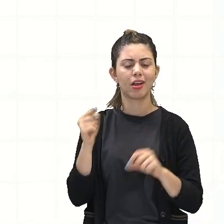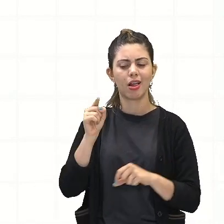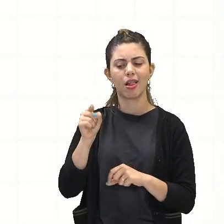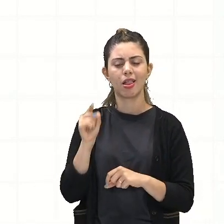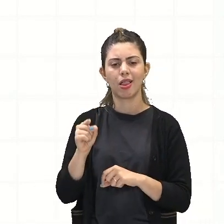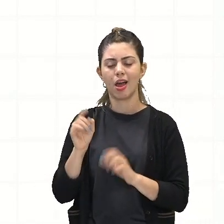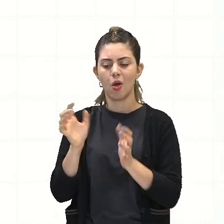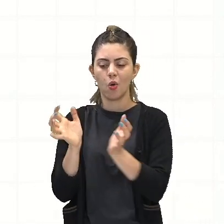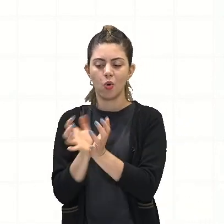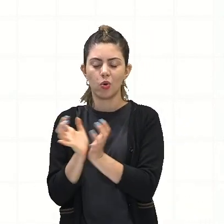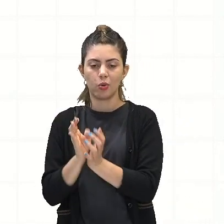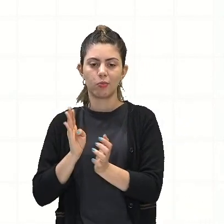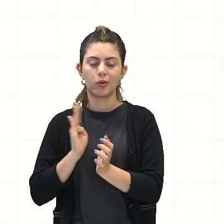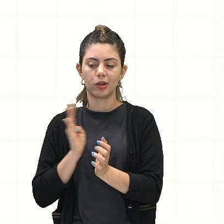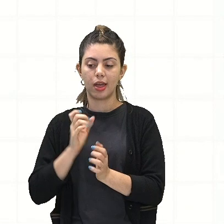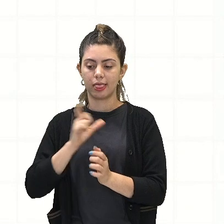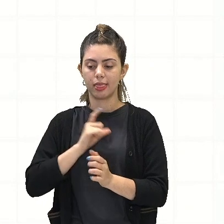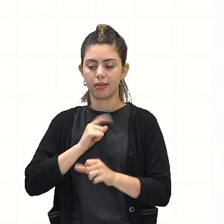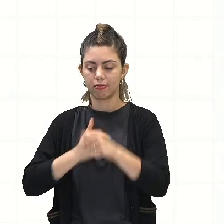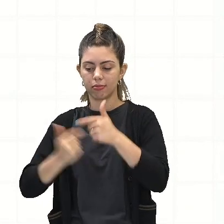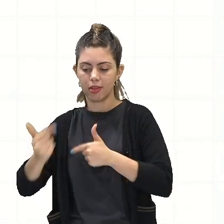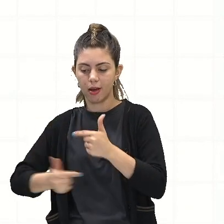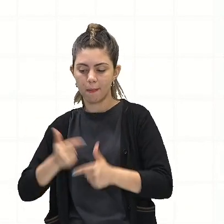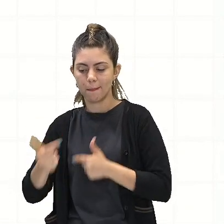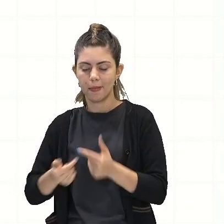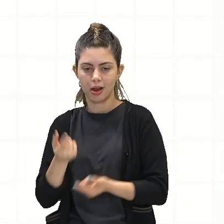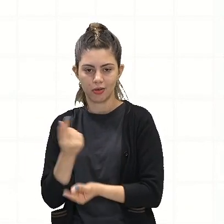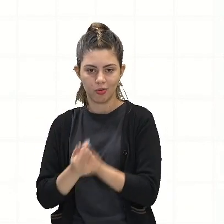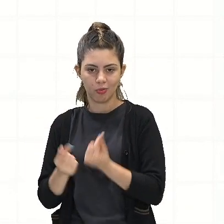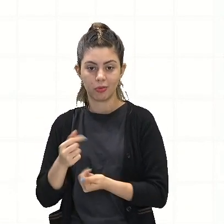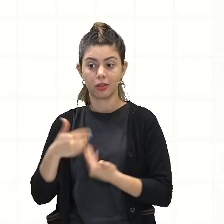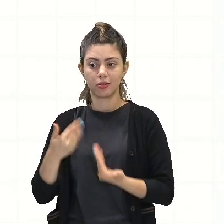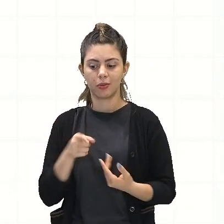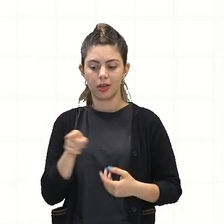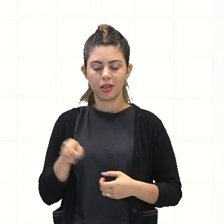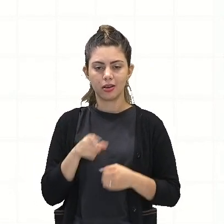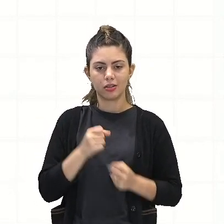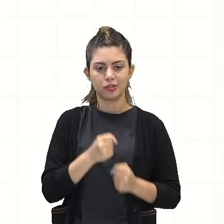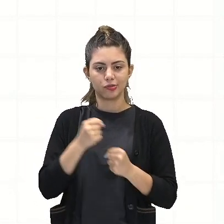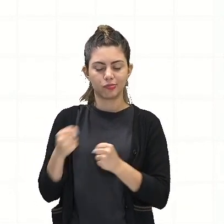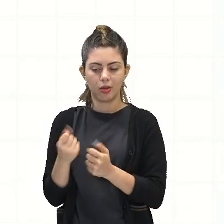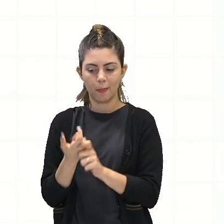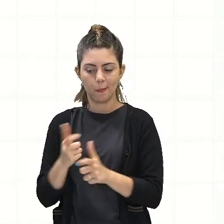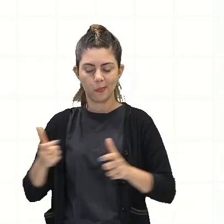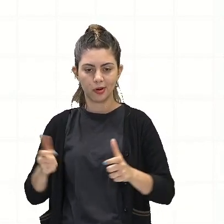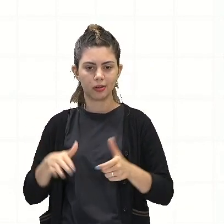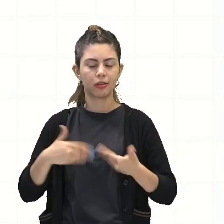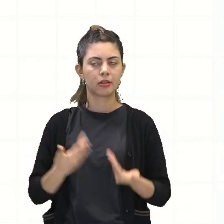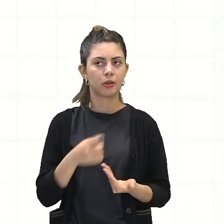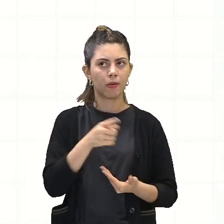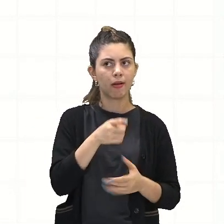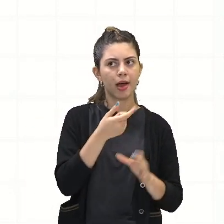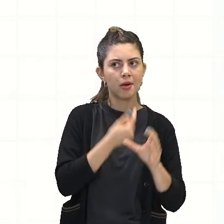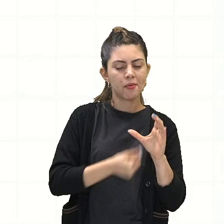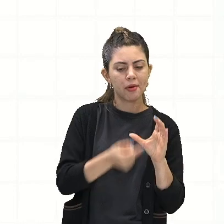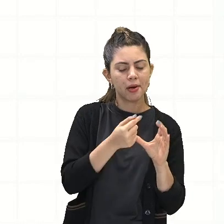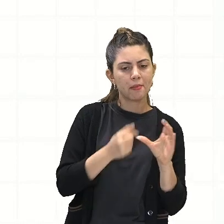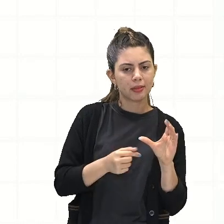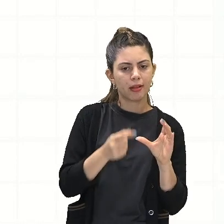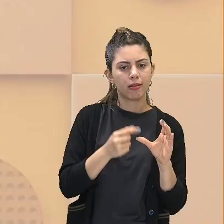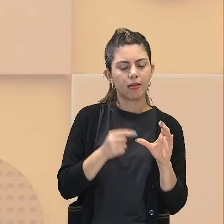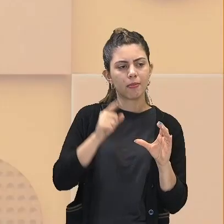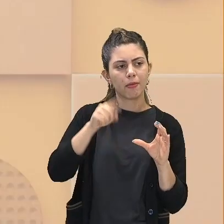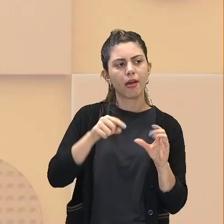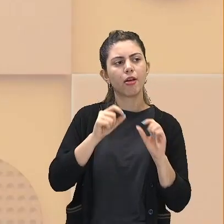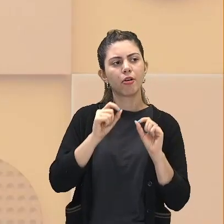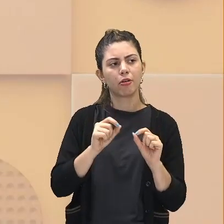essas novas religiões. Além disso, o capitalismo vai se desenvolver